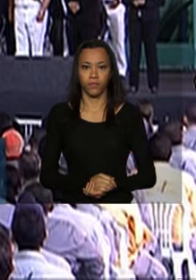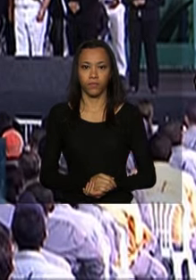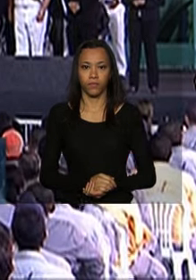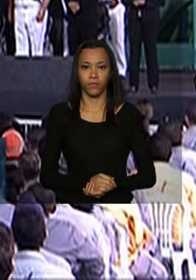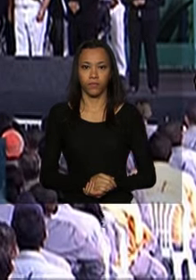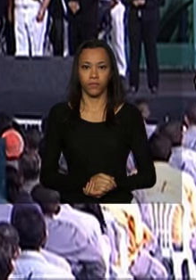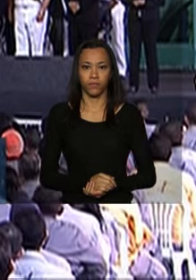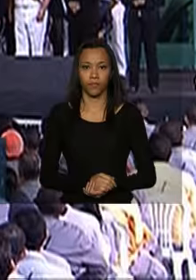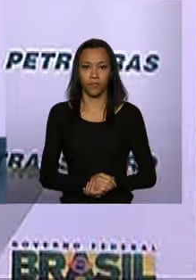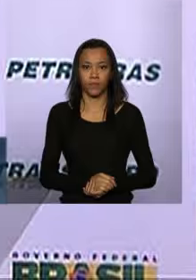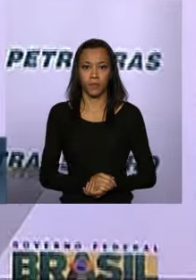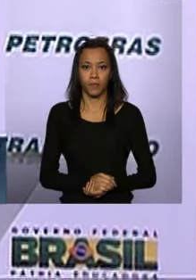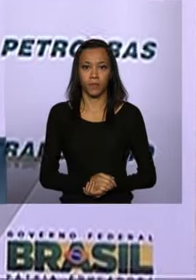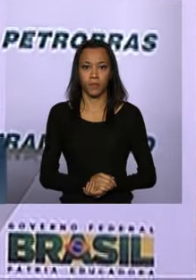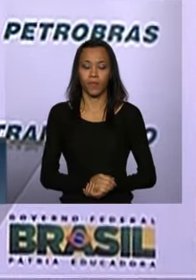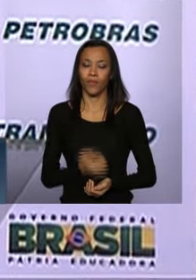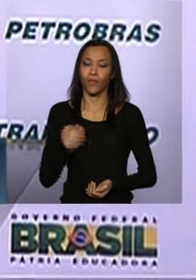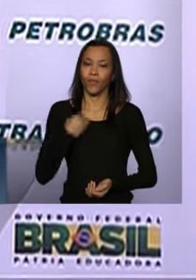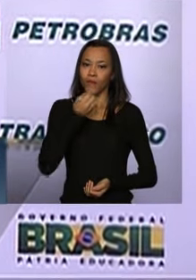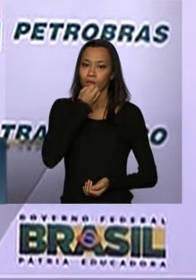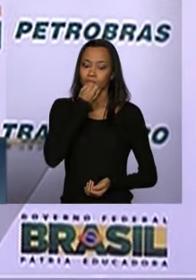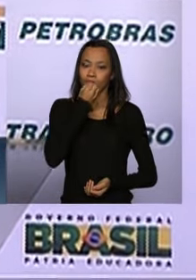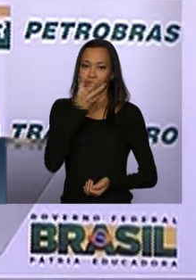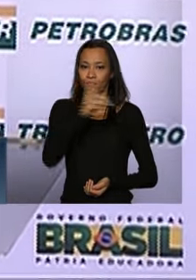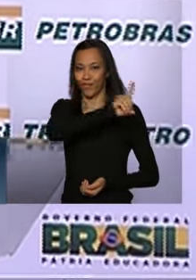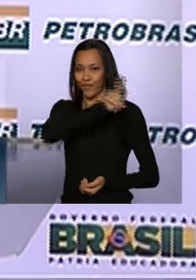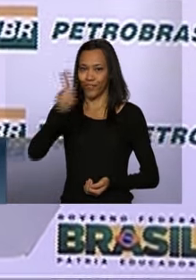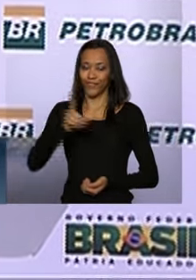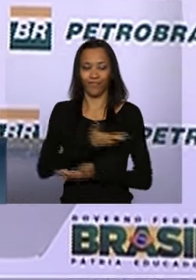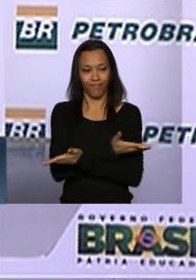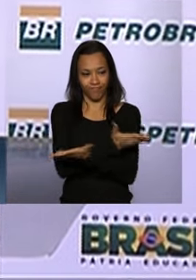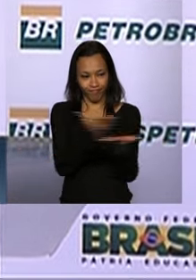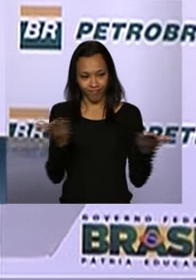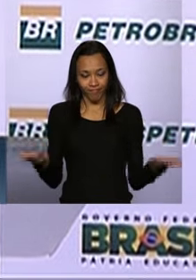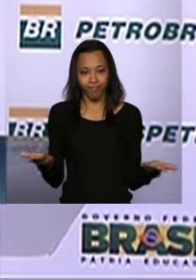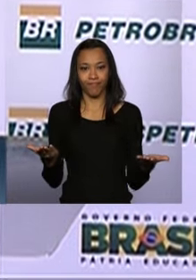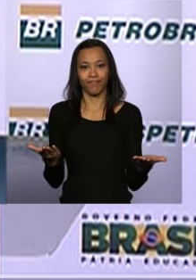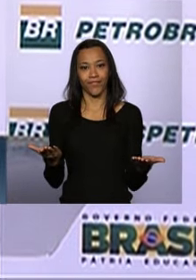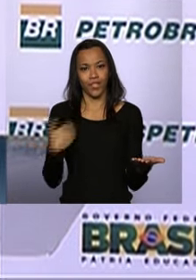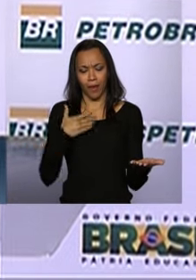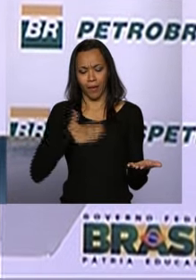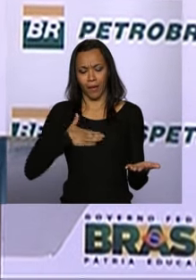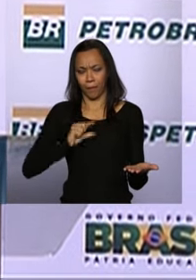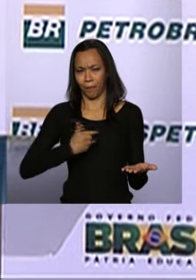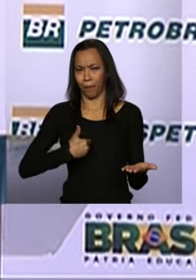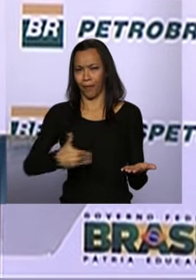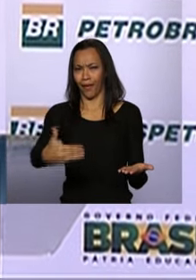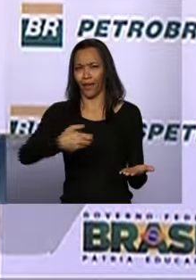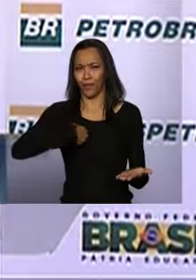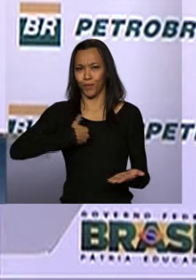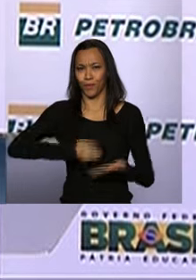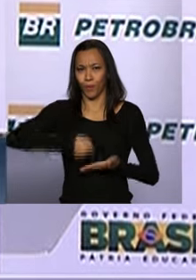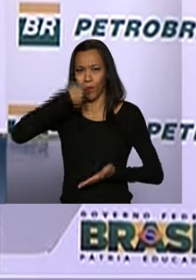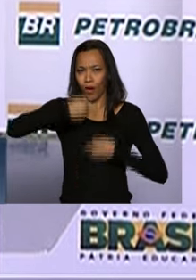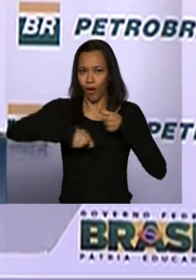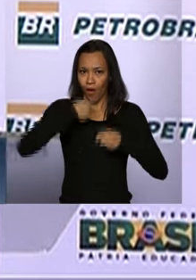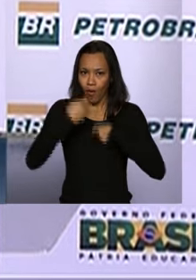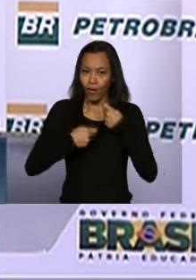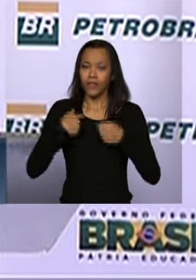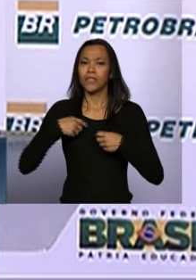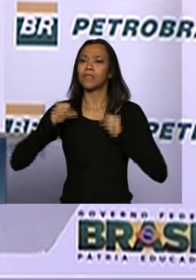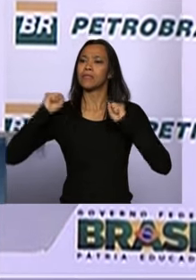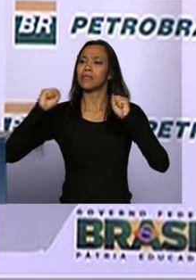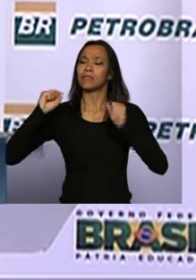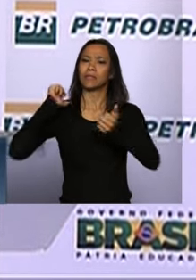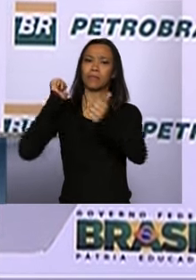Senhor, bom dia, senhores. Estamos aí com o almoço. Somos torcedor do Esporte Santa Cruz e o que mais,